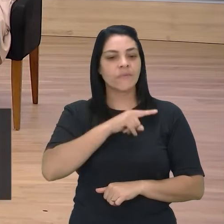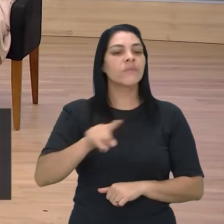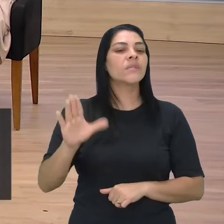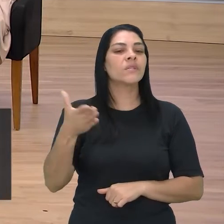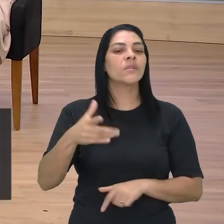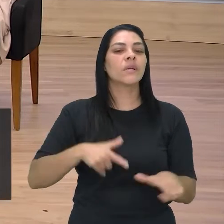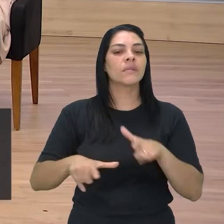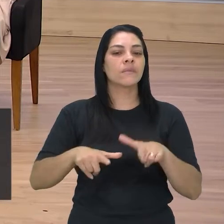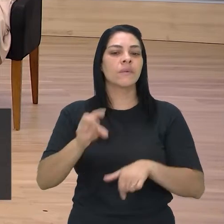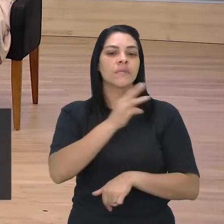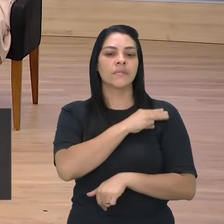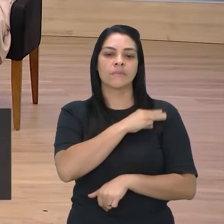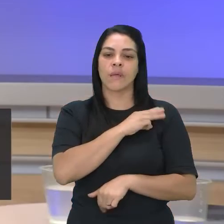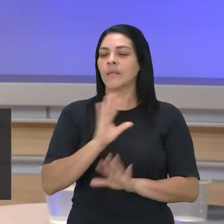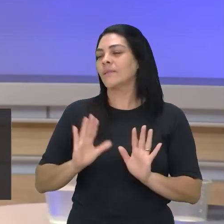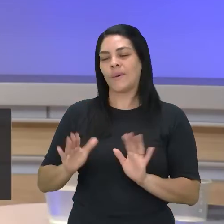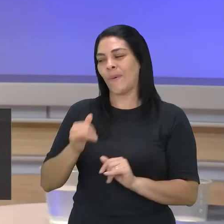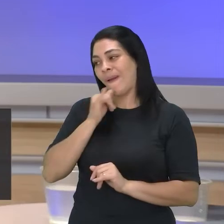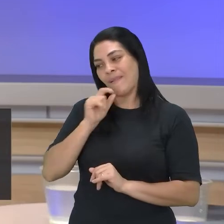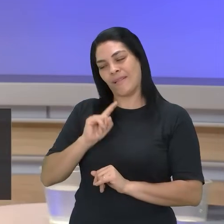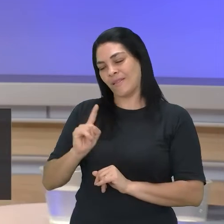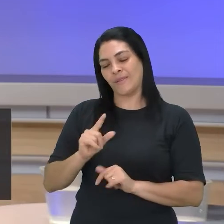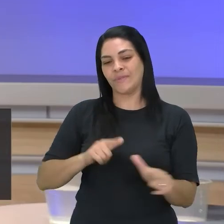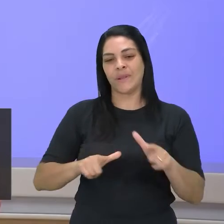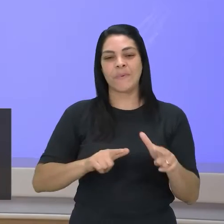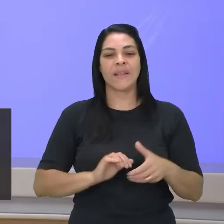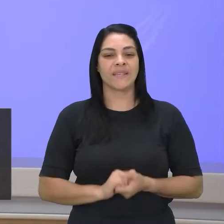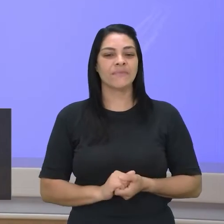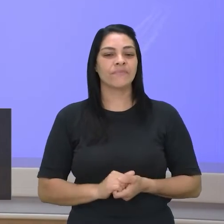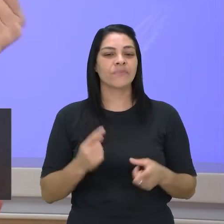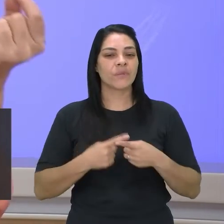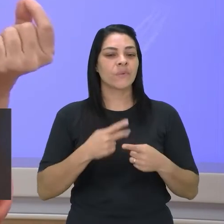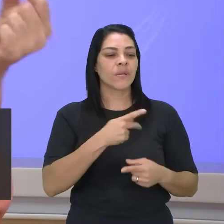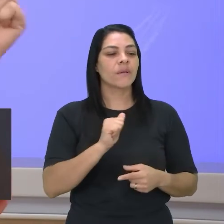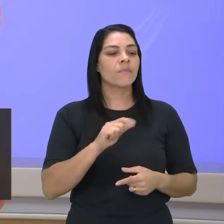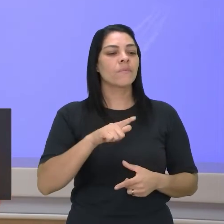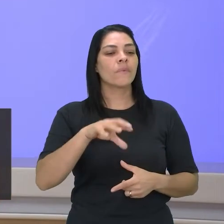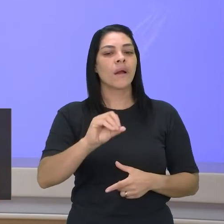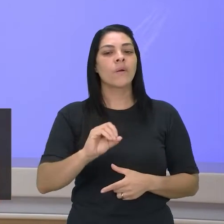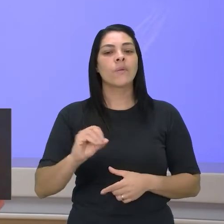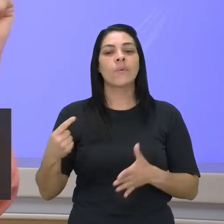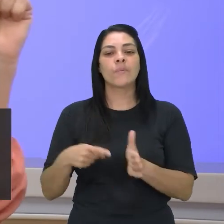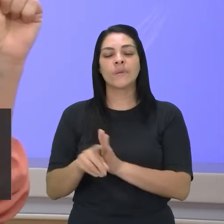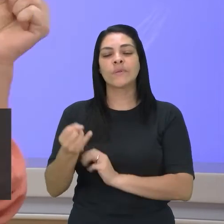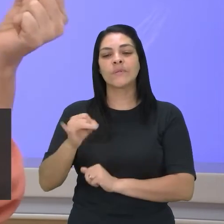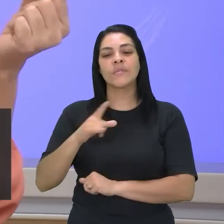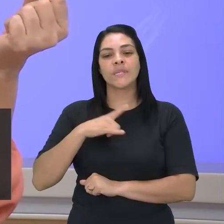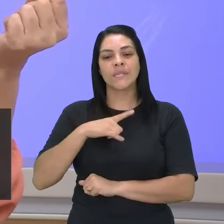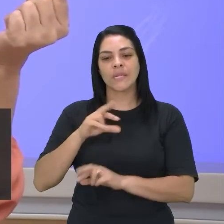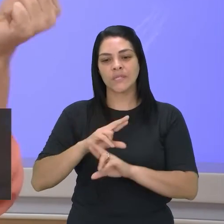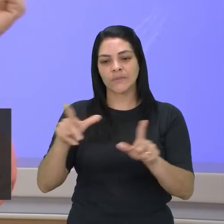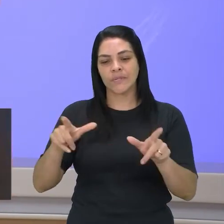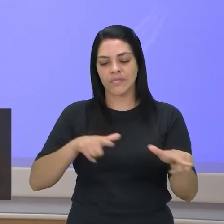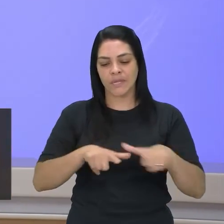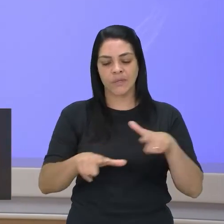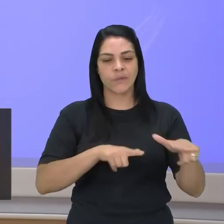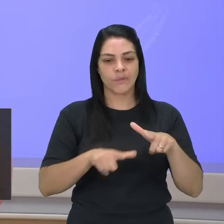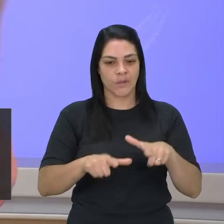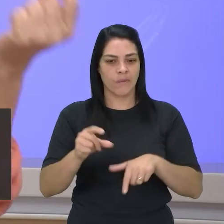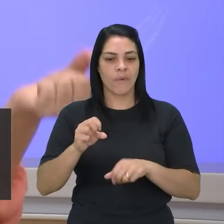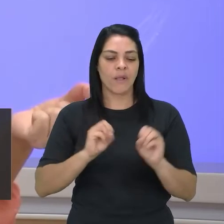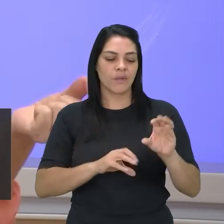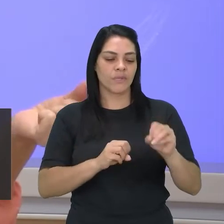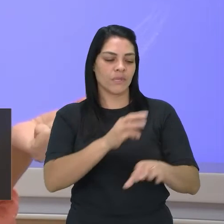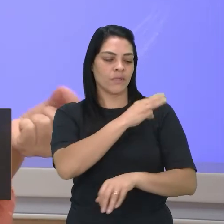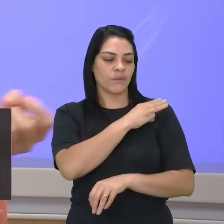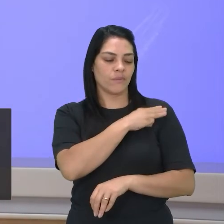médio? Não, ainda não. Isso o Paulo perguntou se existia alguma diferença entre o trabalho do ensino médio com o